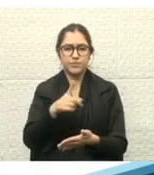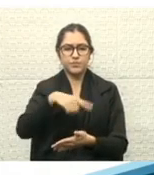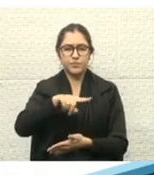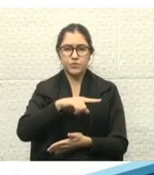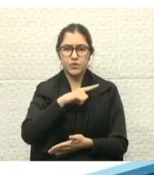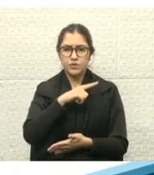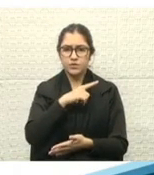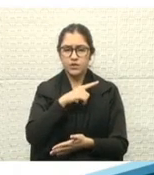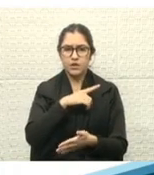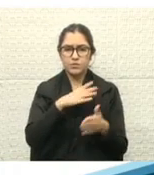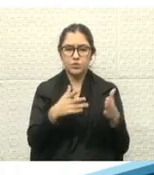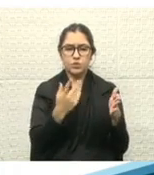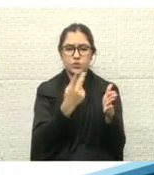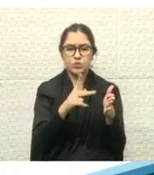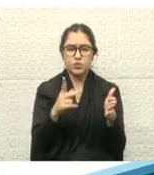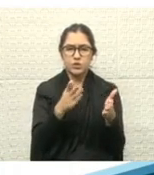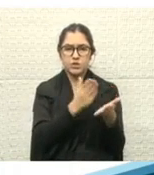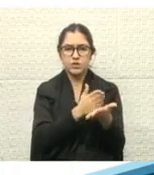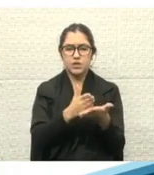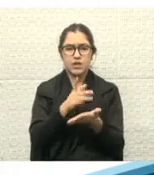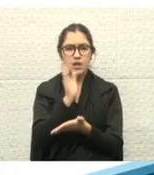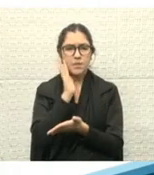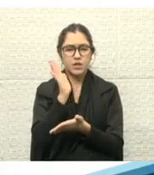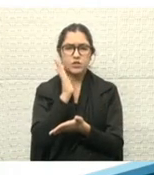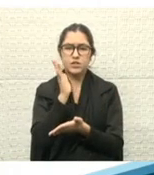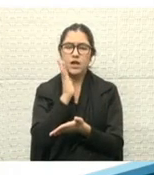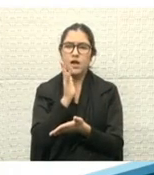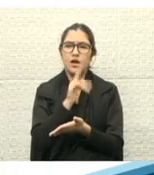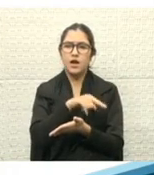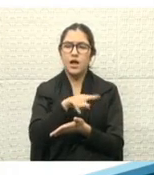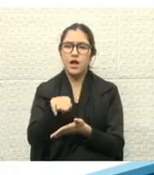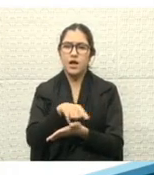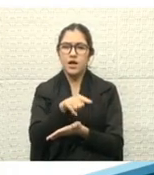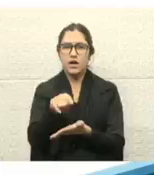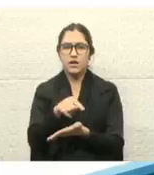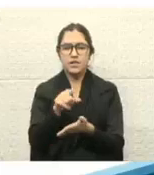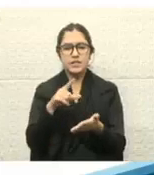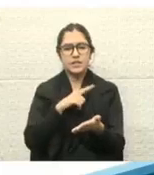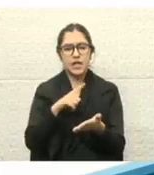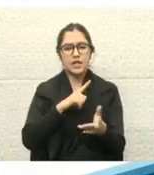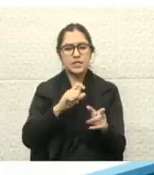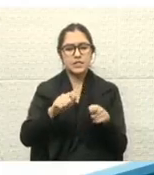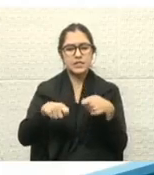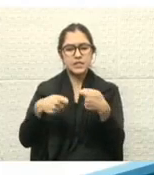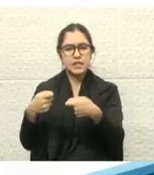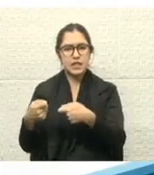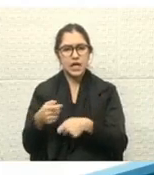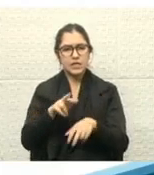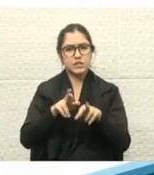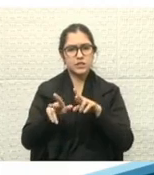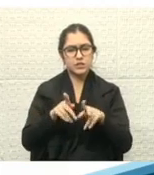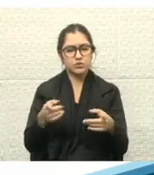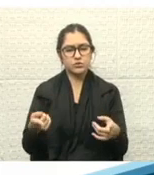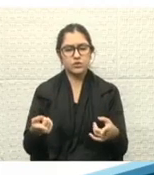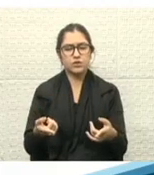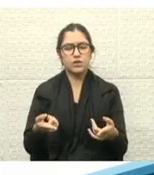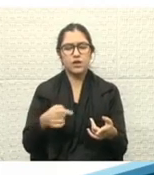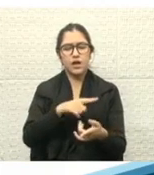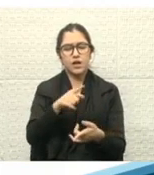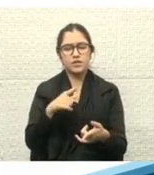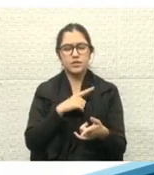temos que as suas partes imaginárias, elas possuem sinais opostos e que